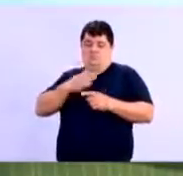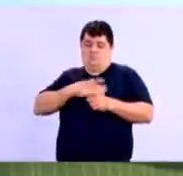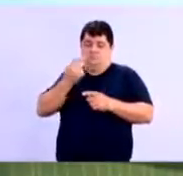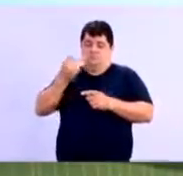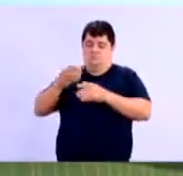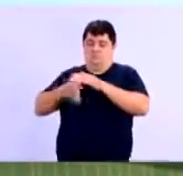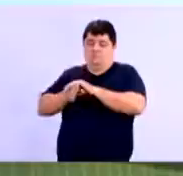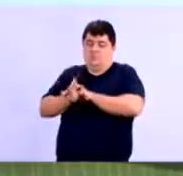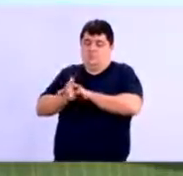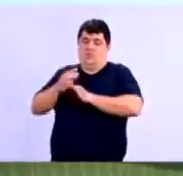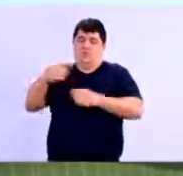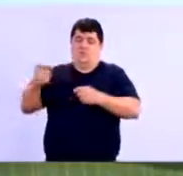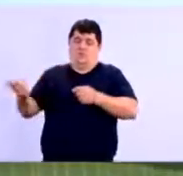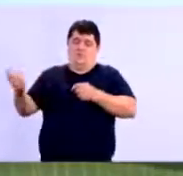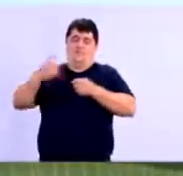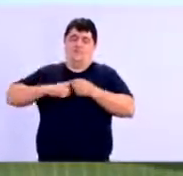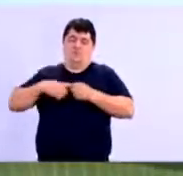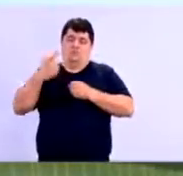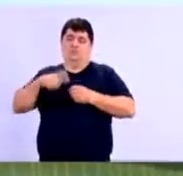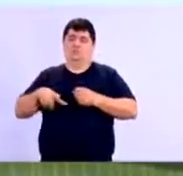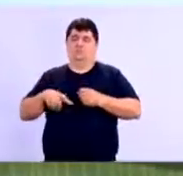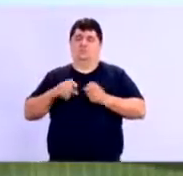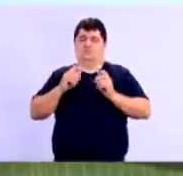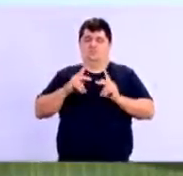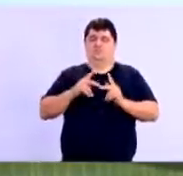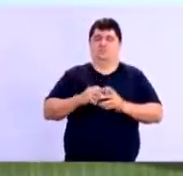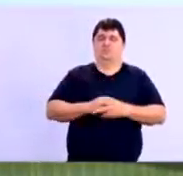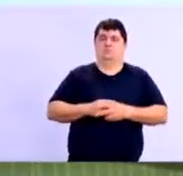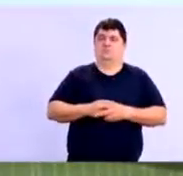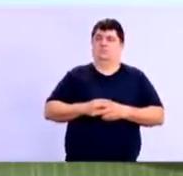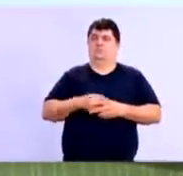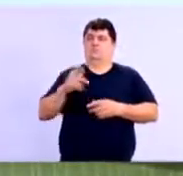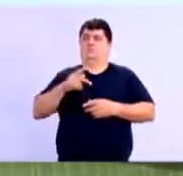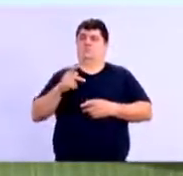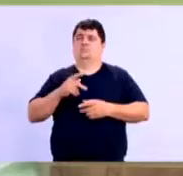até mesmo sobre aquele capital que eu consigo com terceiros. Ok? Professora Leila?